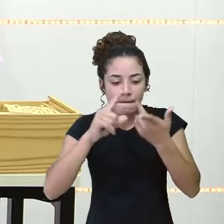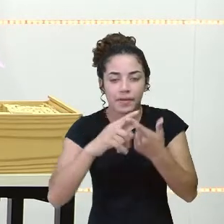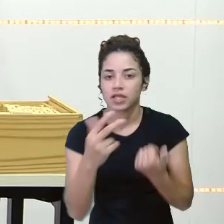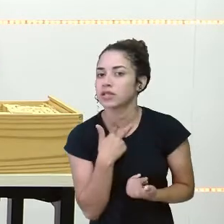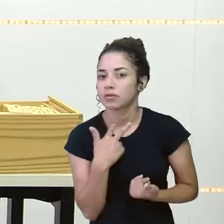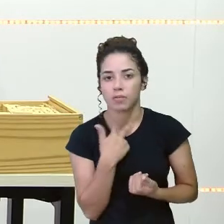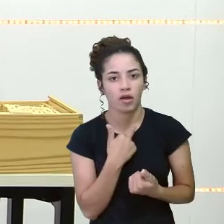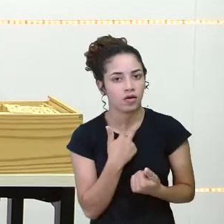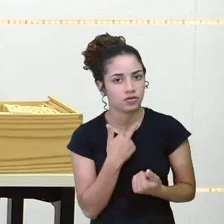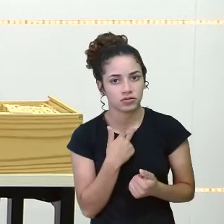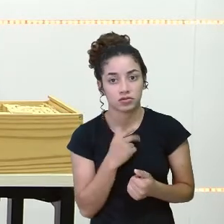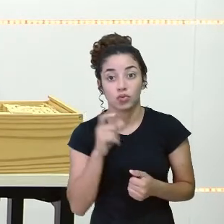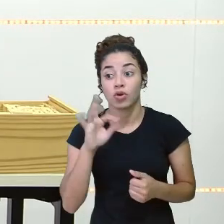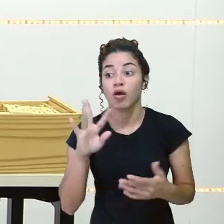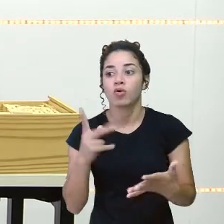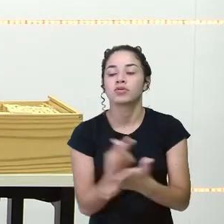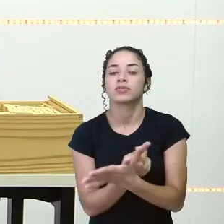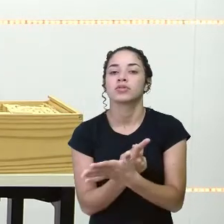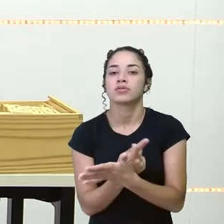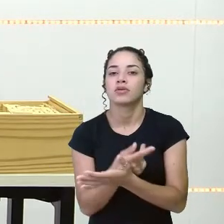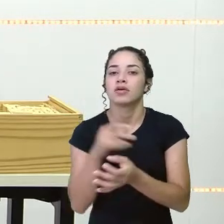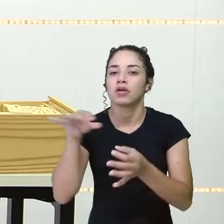acontece? Anda a casa.